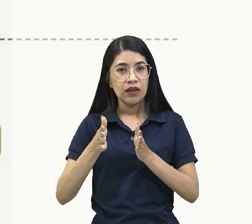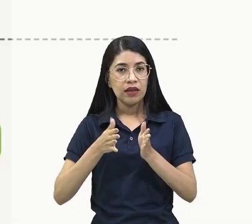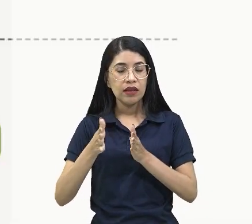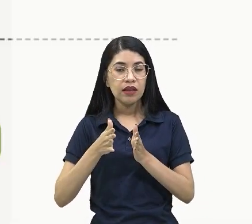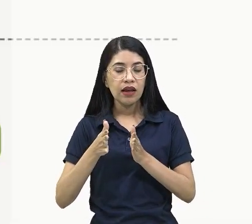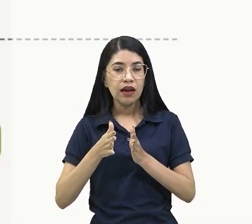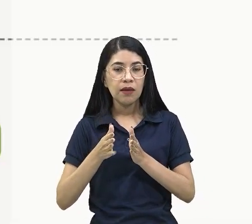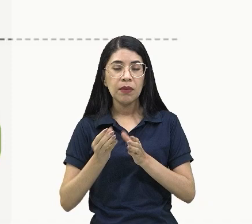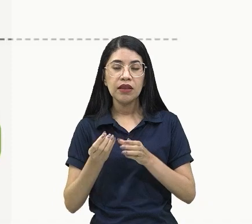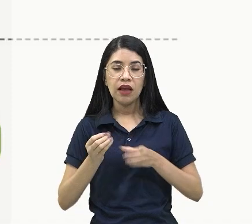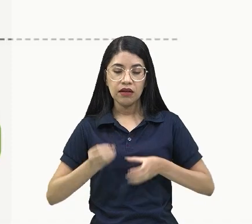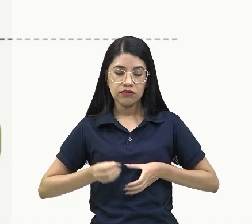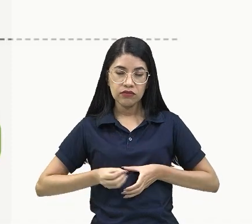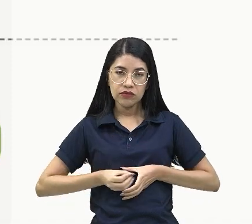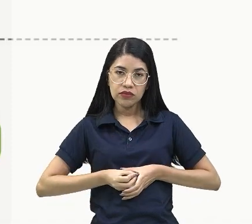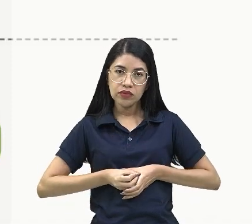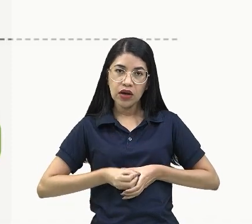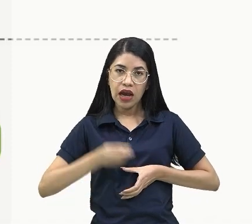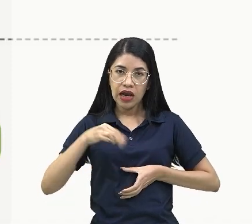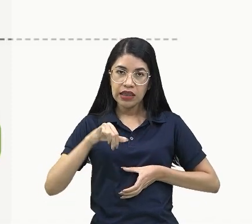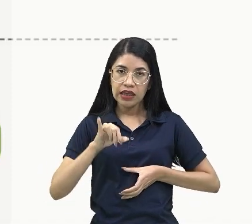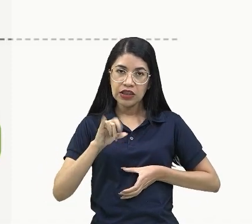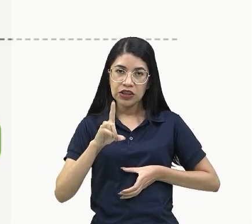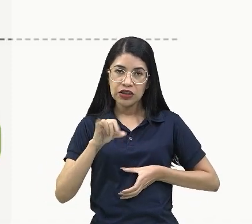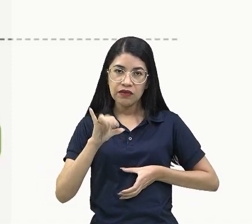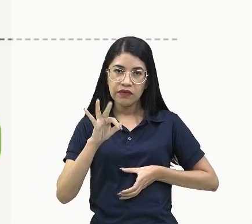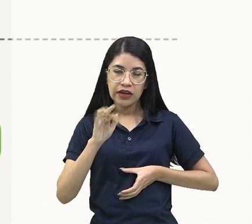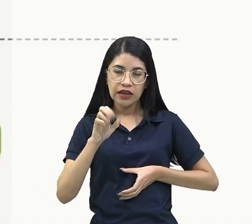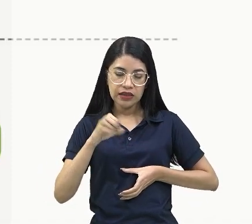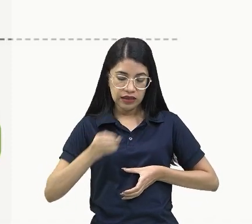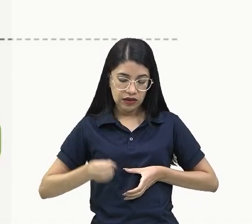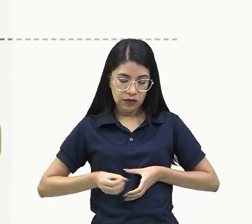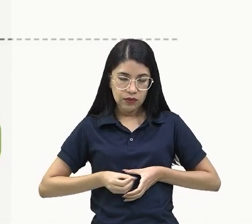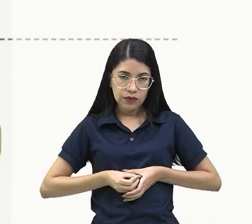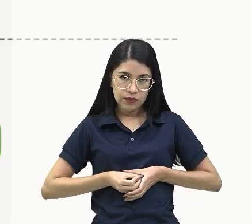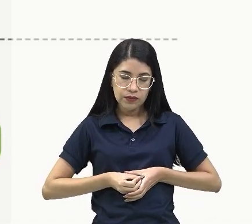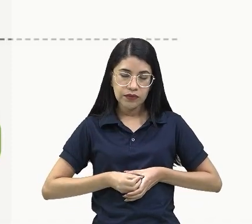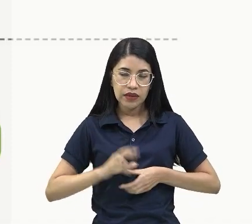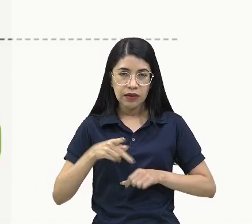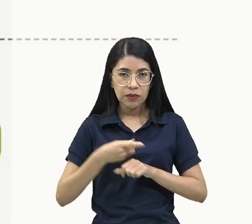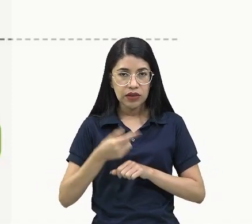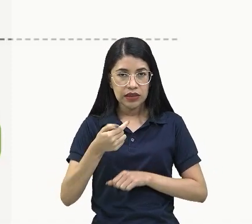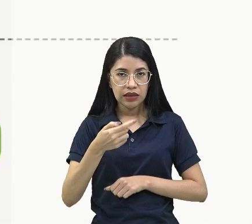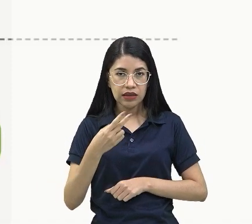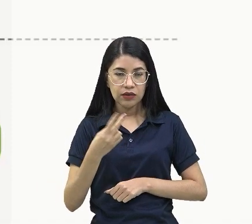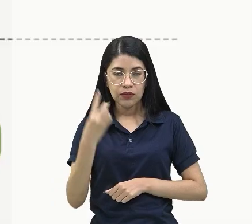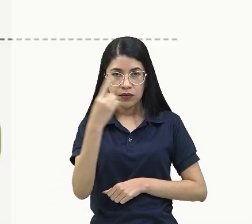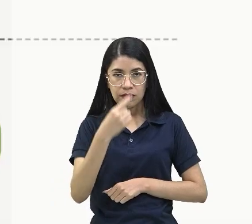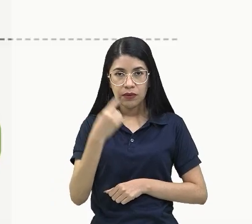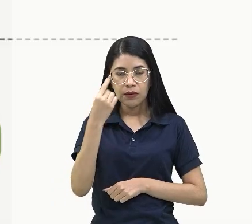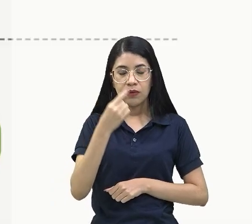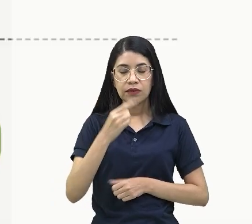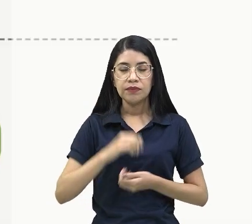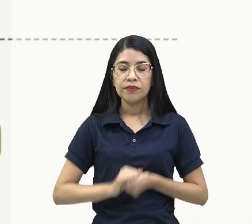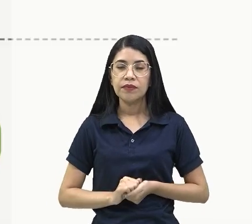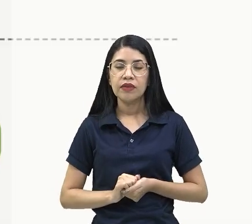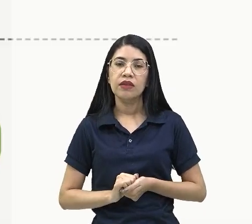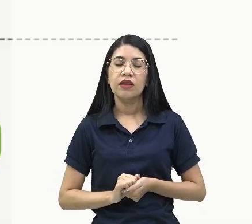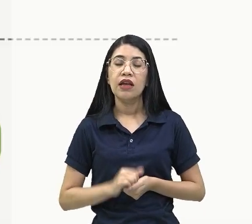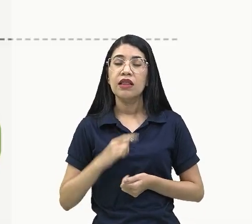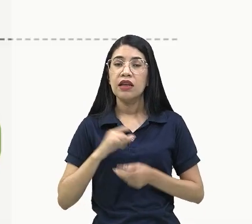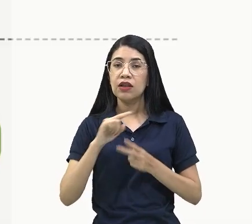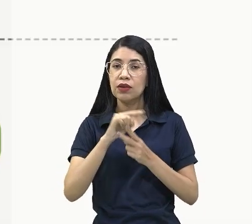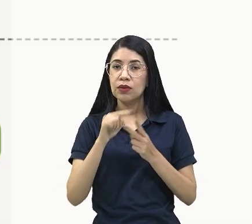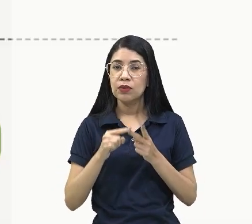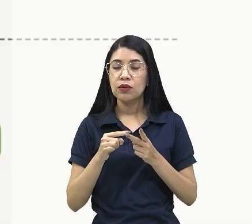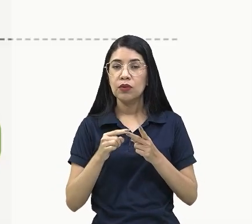de nidificação, após essas 72 horas. Esse blastocisto, ele é composto por 2 conjuntos